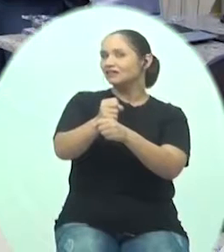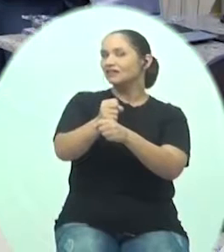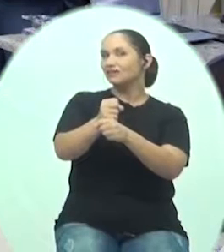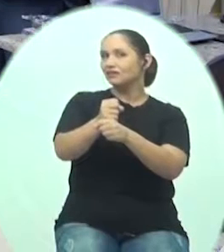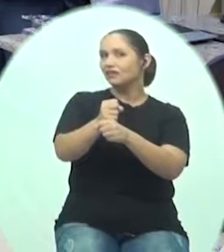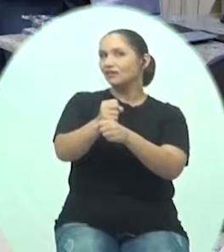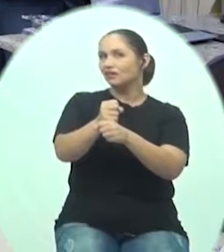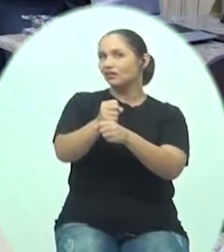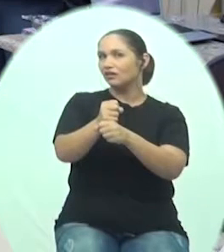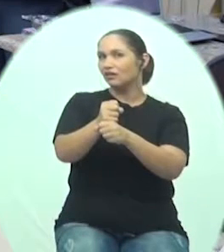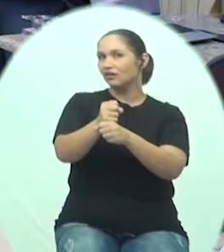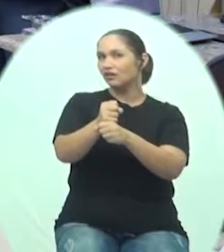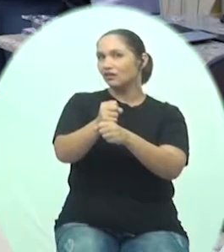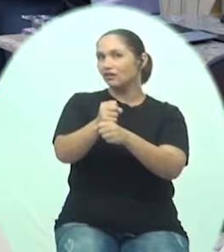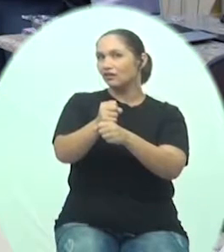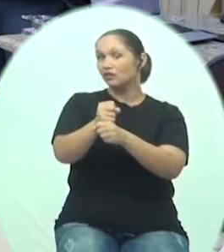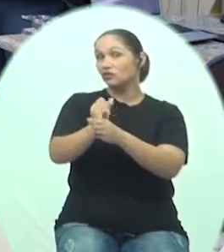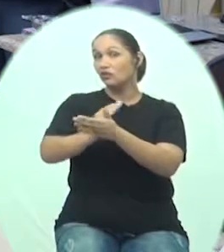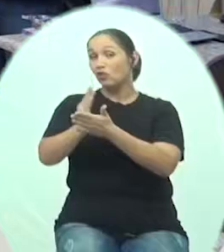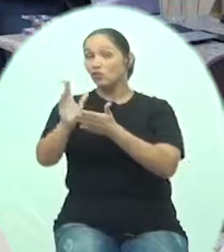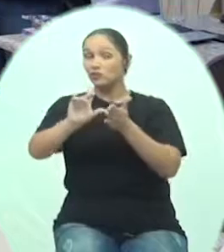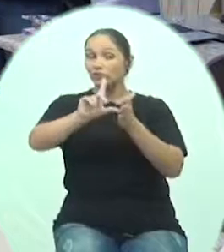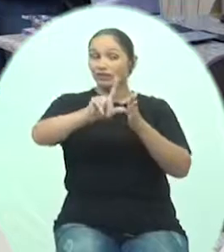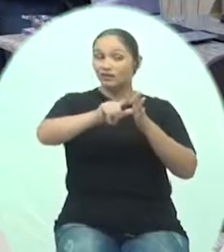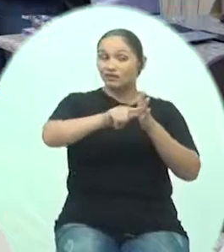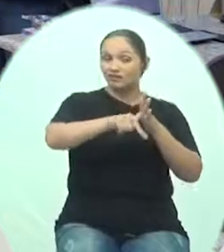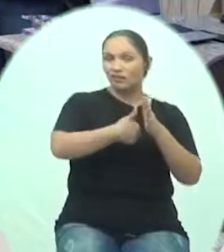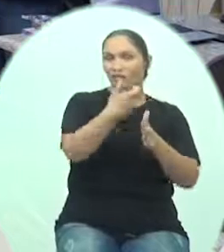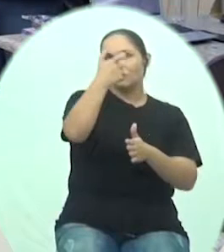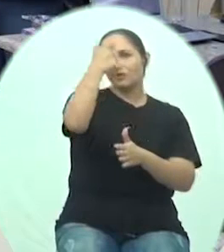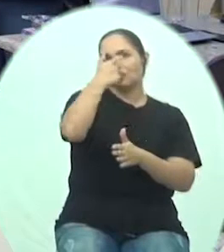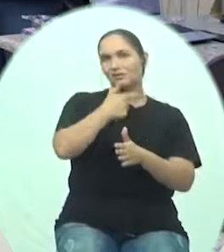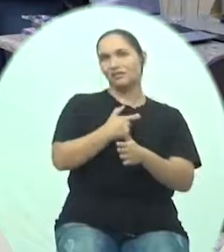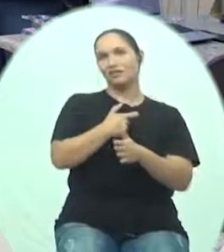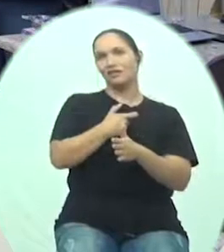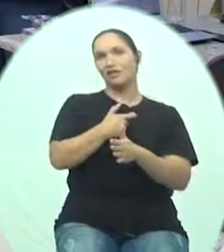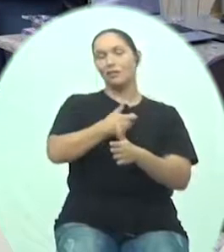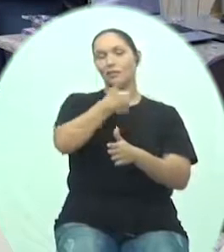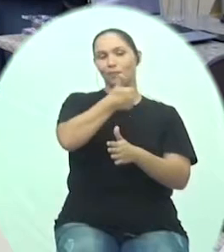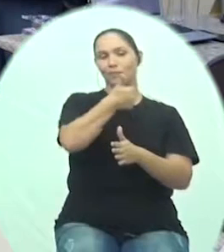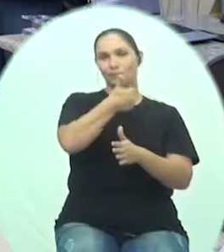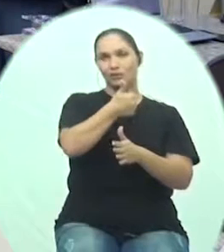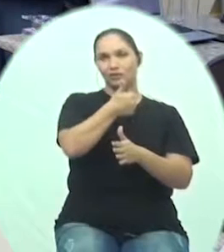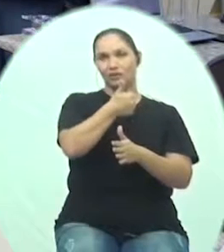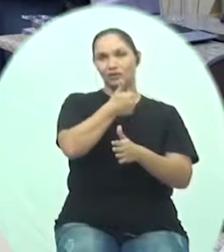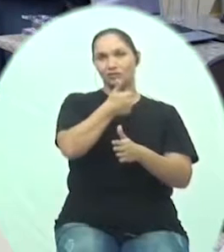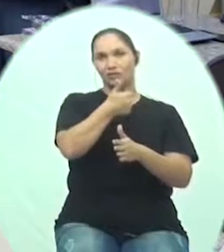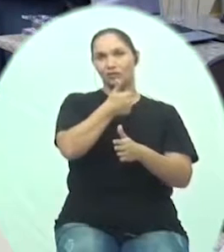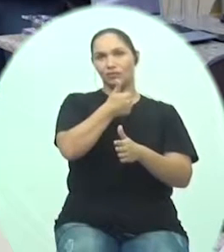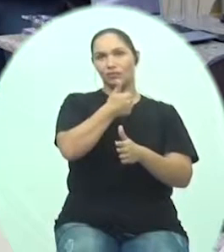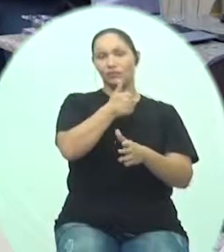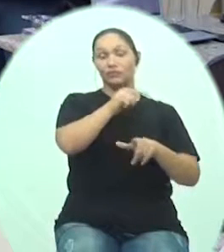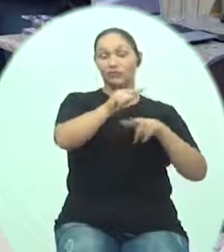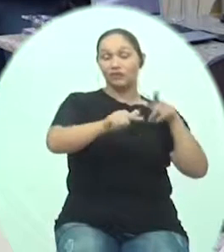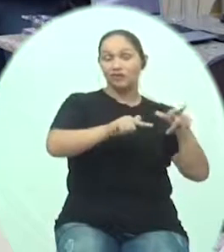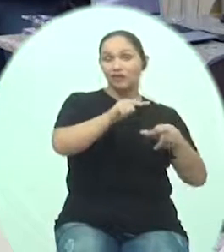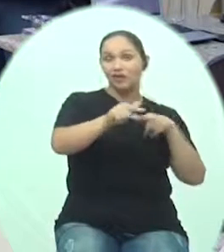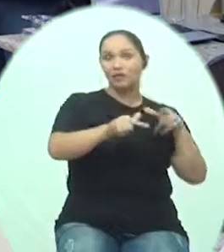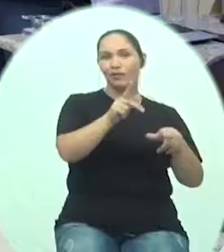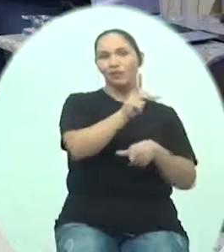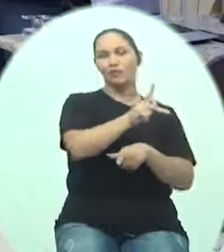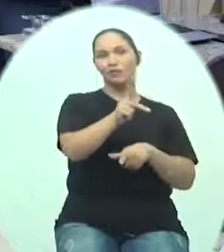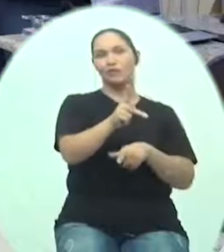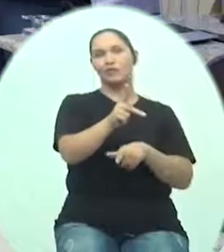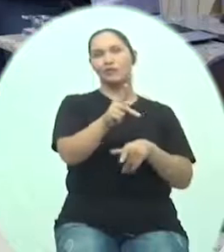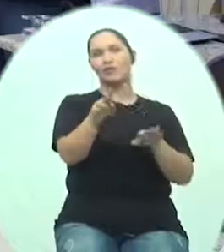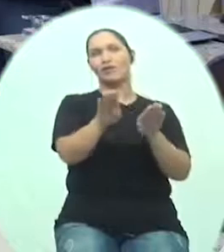como professor público municipal nesse tempo também candidato a vereador embora não VCI mas